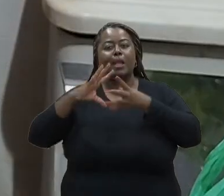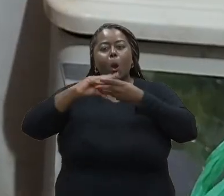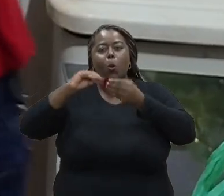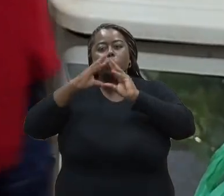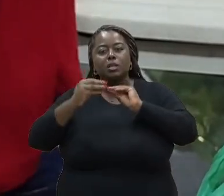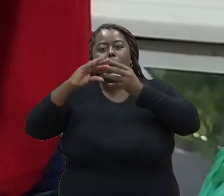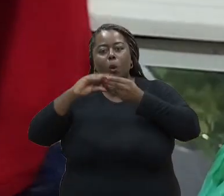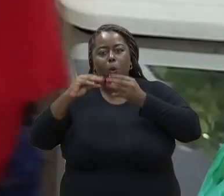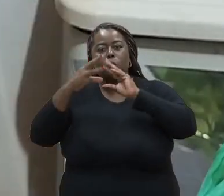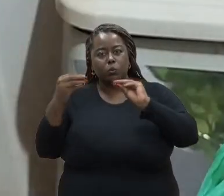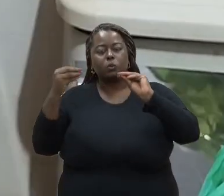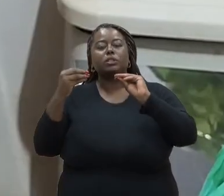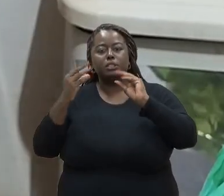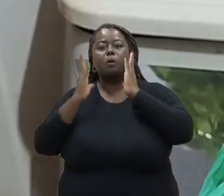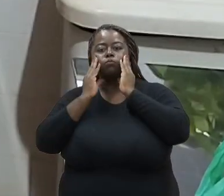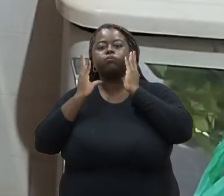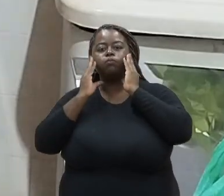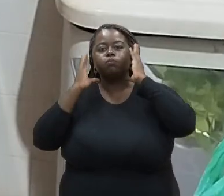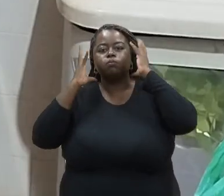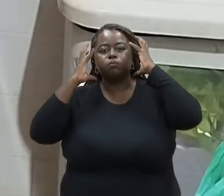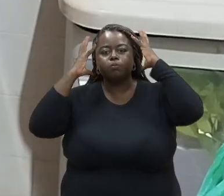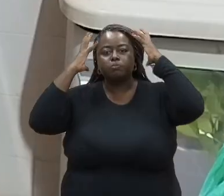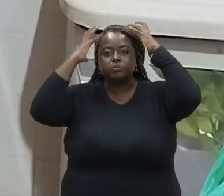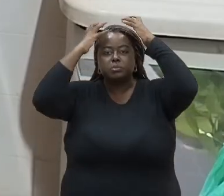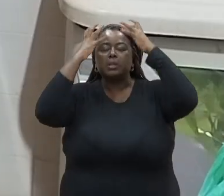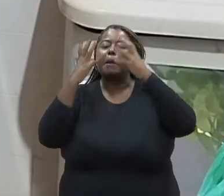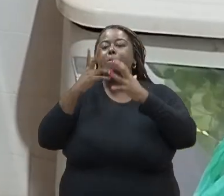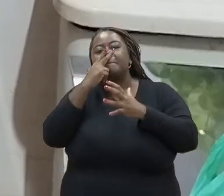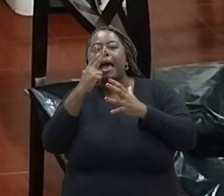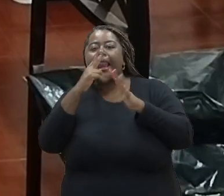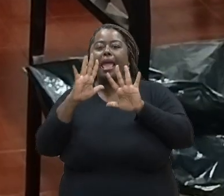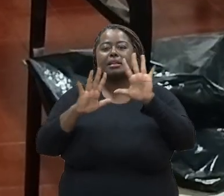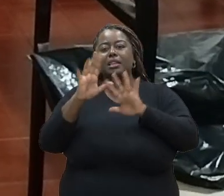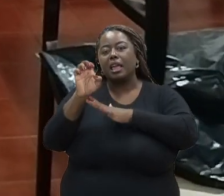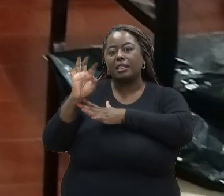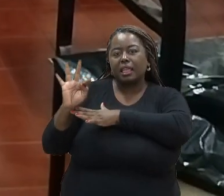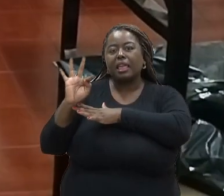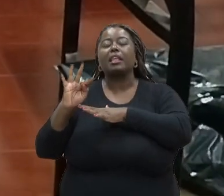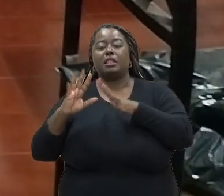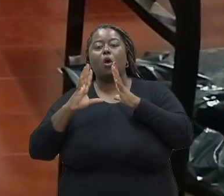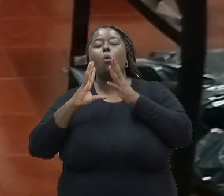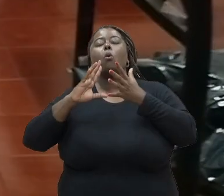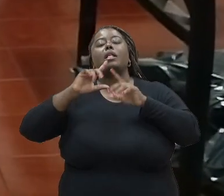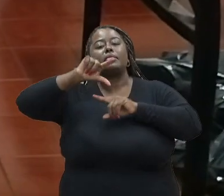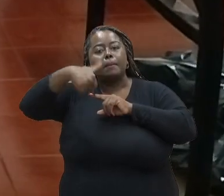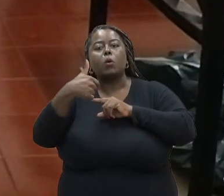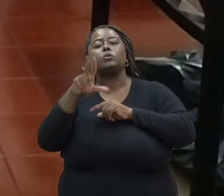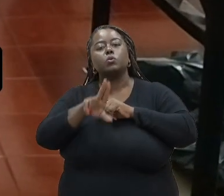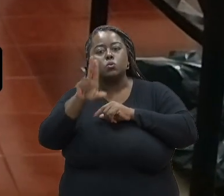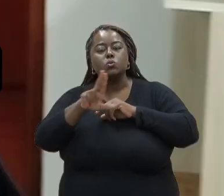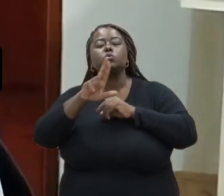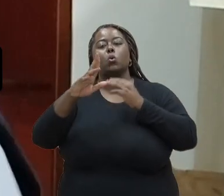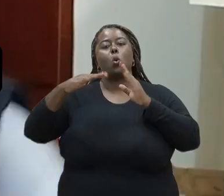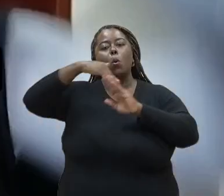colocamos algodão, né, na cabeça dela, porque a gente queria dar aquela forma, né, do alienígena. A gente, com algodão, a gente fechou, né, com papel em